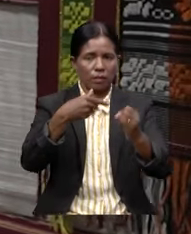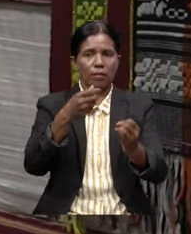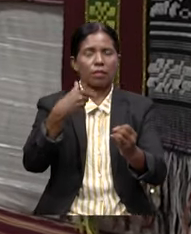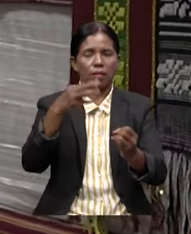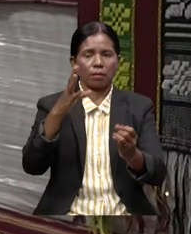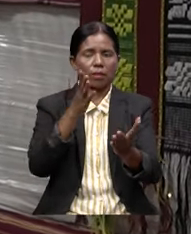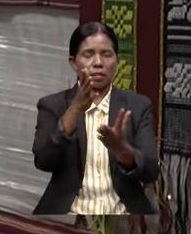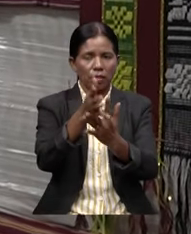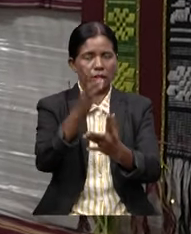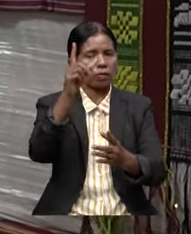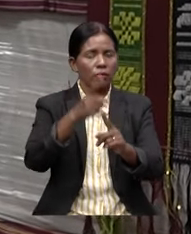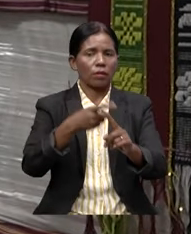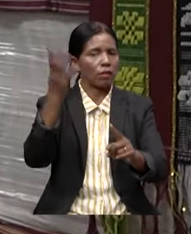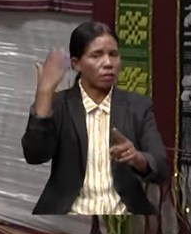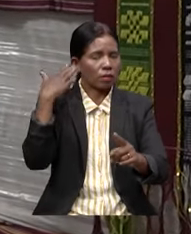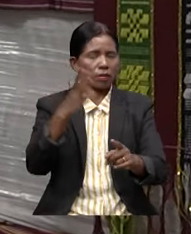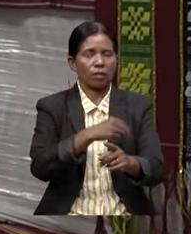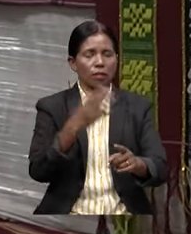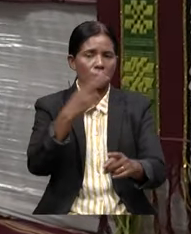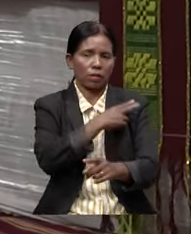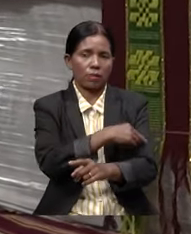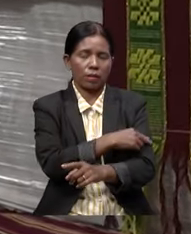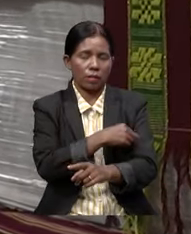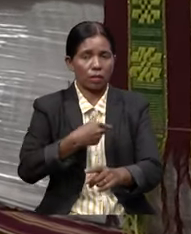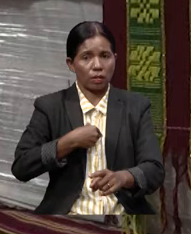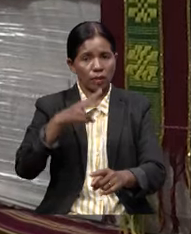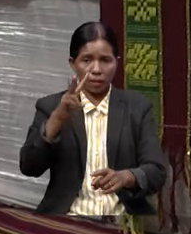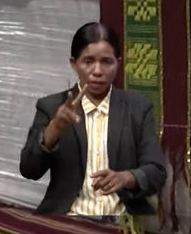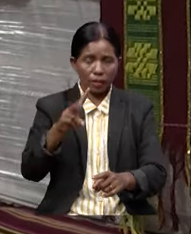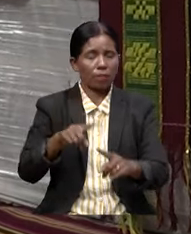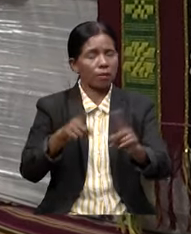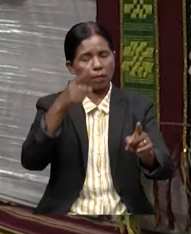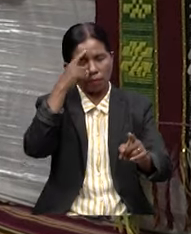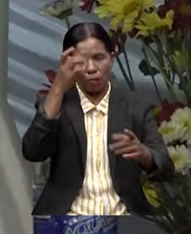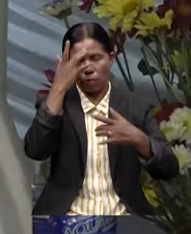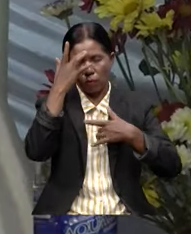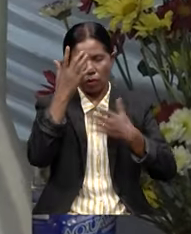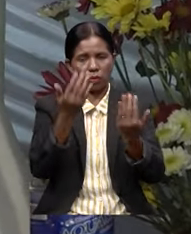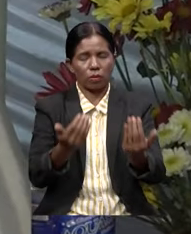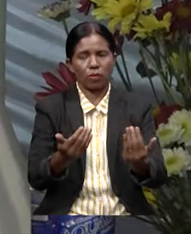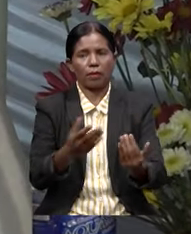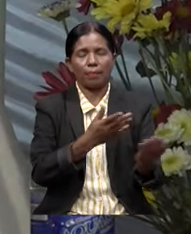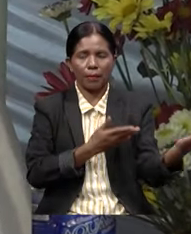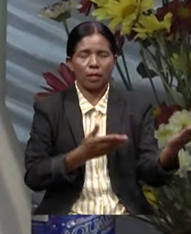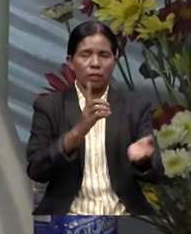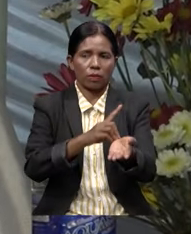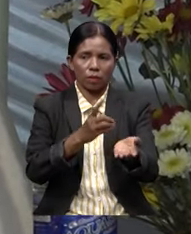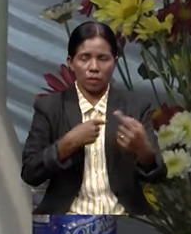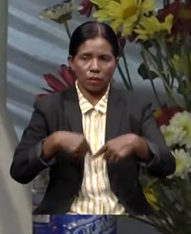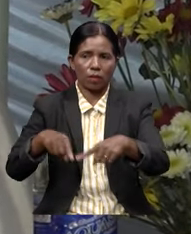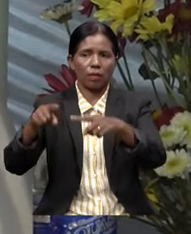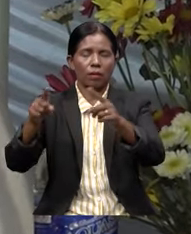antes ne e a fulang Hiracliu ba saudoso halo tratamento e hospital nacional Guido Valdares, mas betamba moras grave no complicado, médico sira